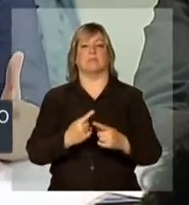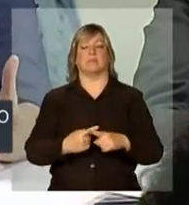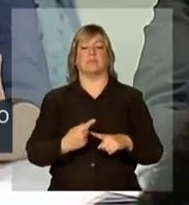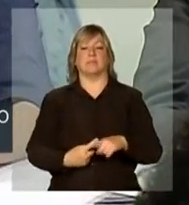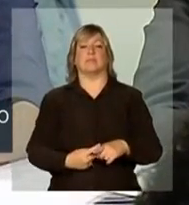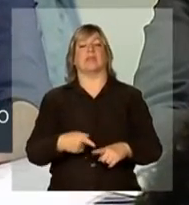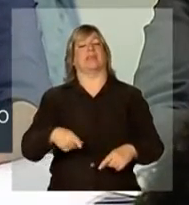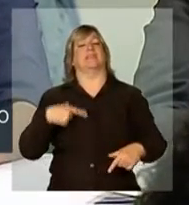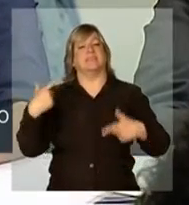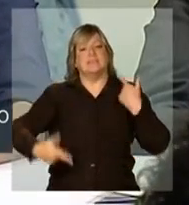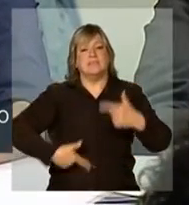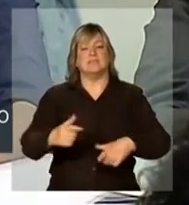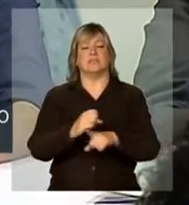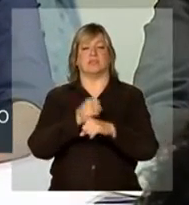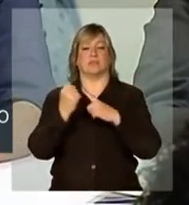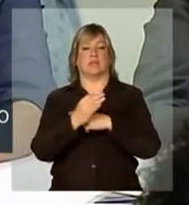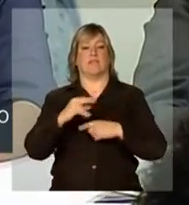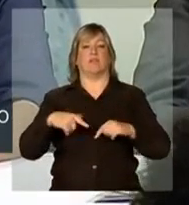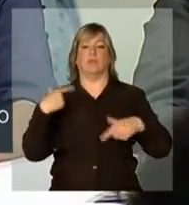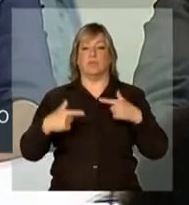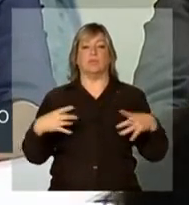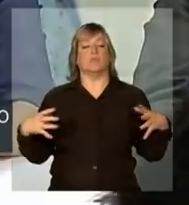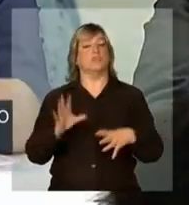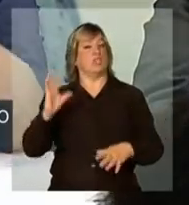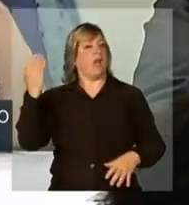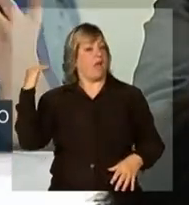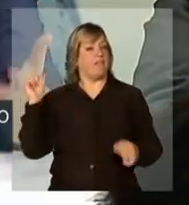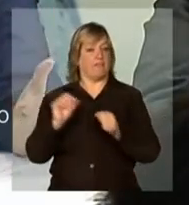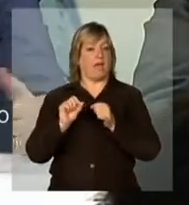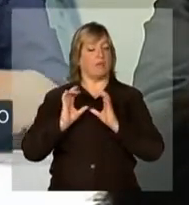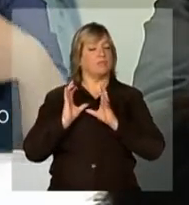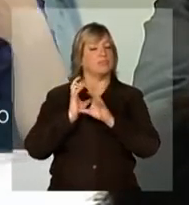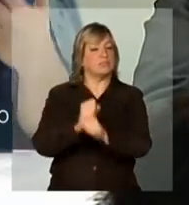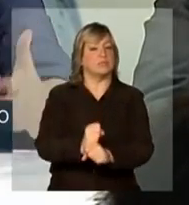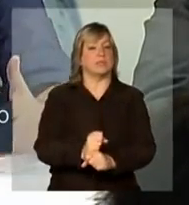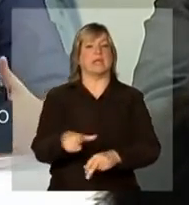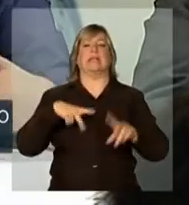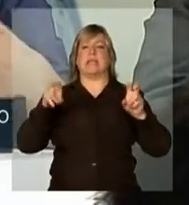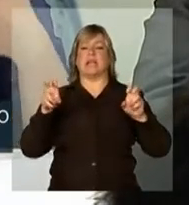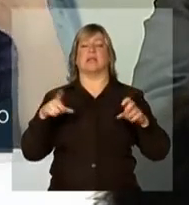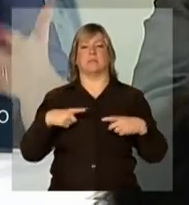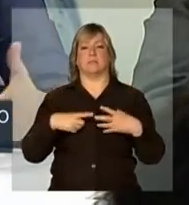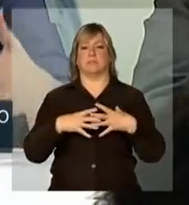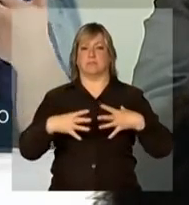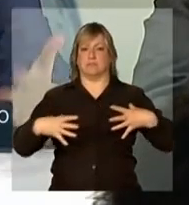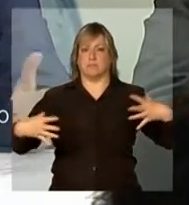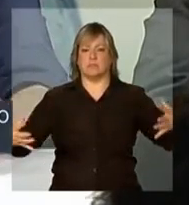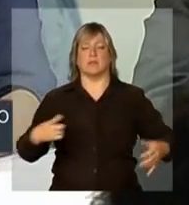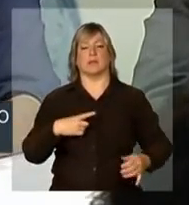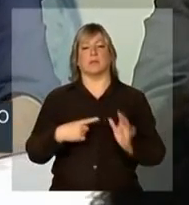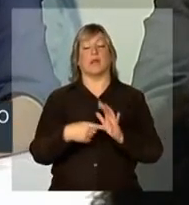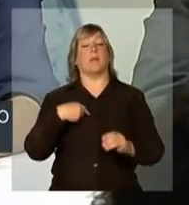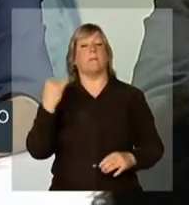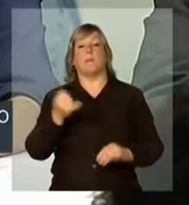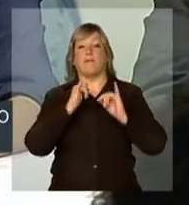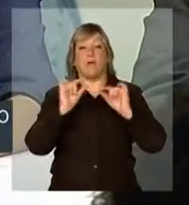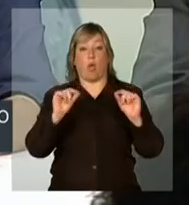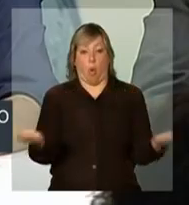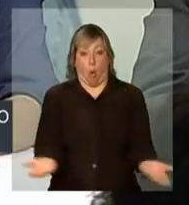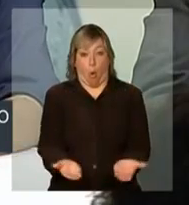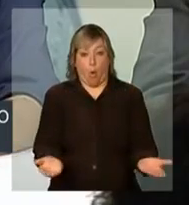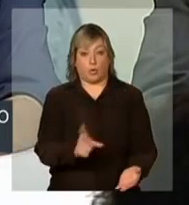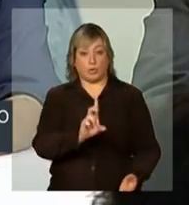ação que a sociedade civil organizada já vem fazendo. O tema tem crescido, tem aparecido. Então eu só queria enfatizar que o dia de